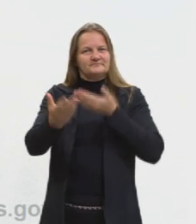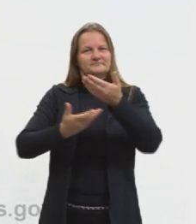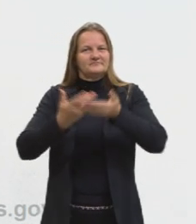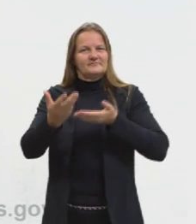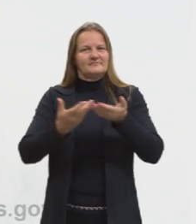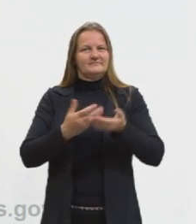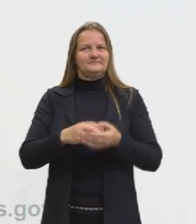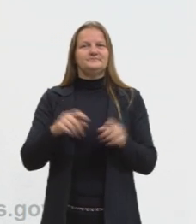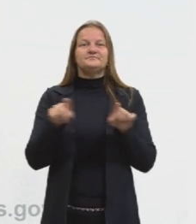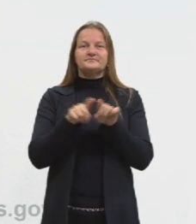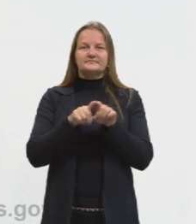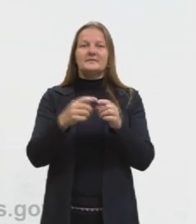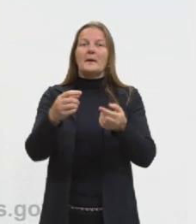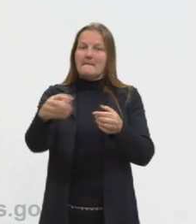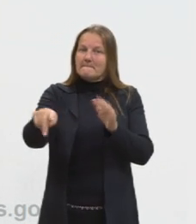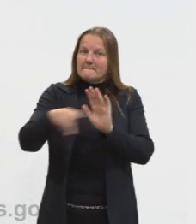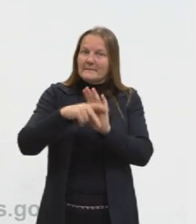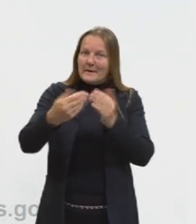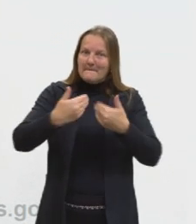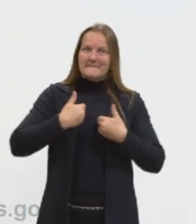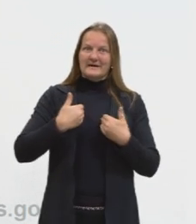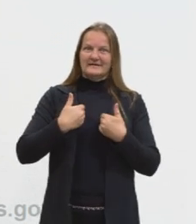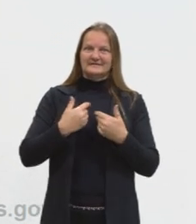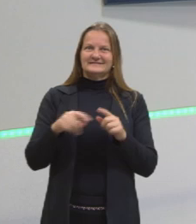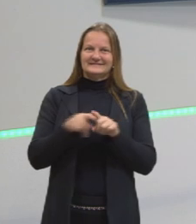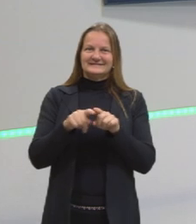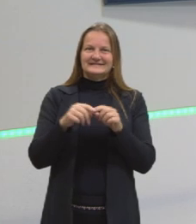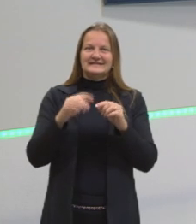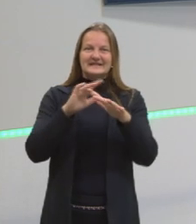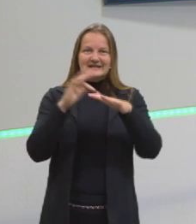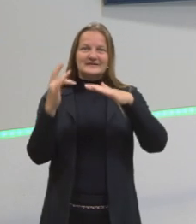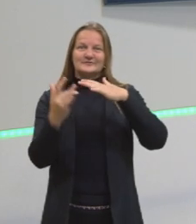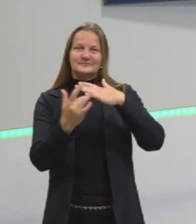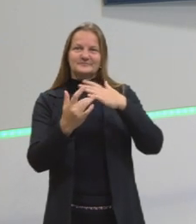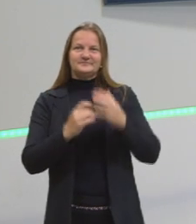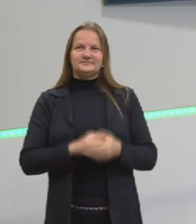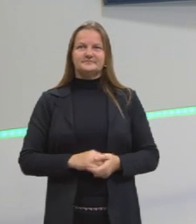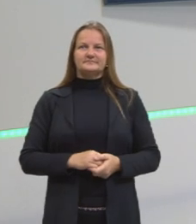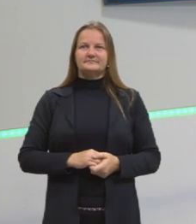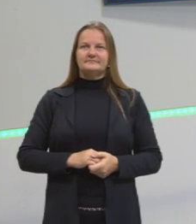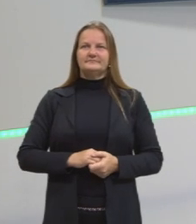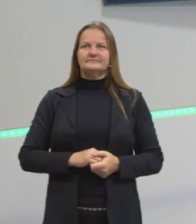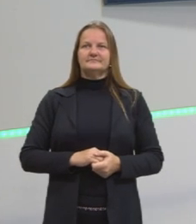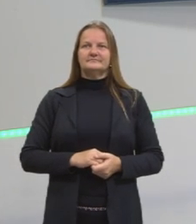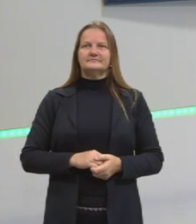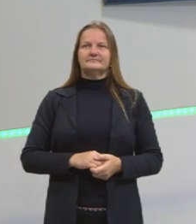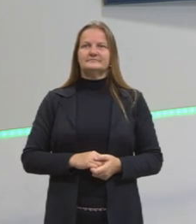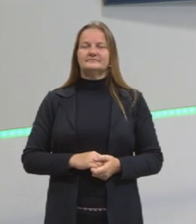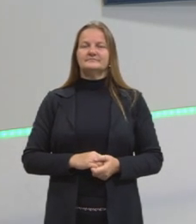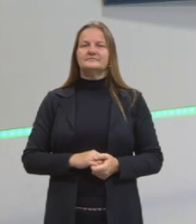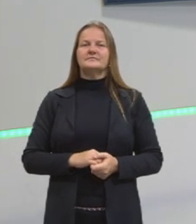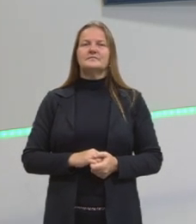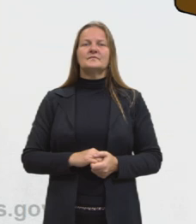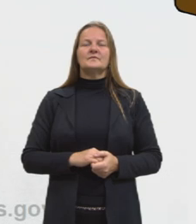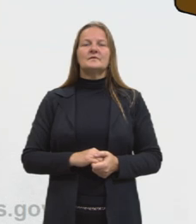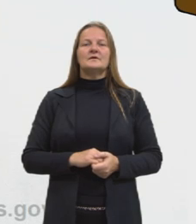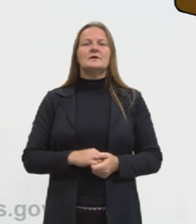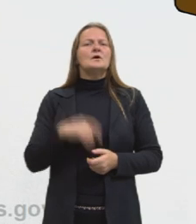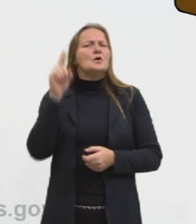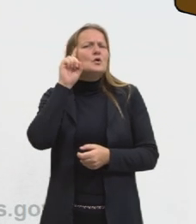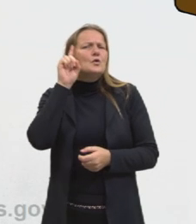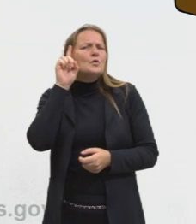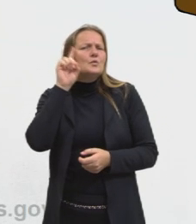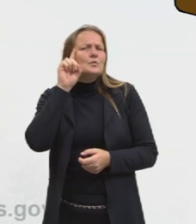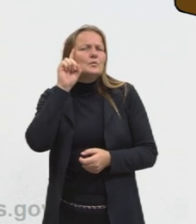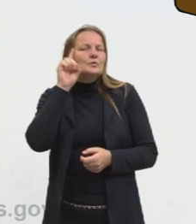pode mandar lá ou para mim também certo nas minhas redes Oi a ponta Vamos pensar um pouquinho no nosso